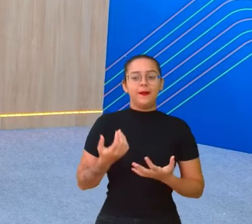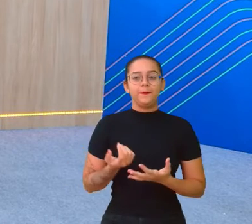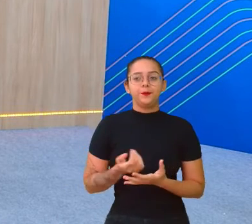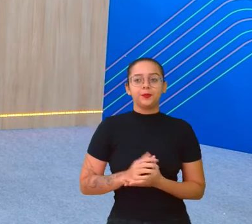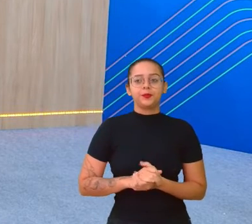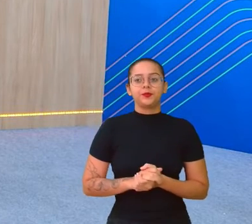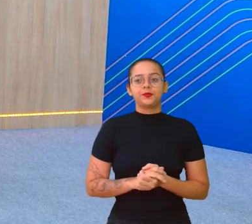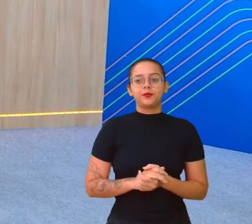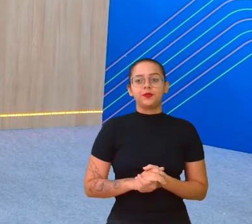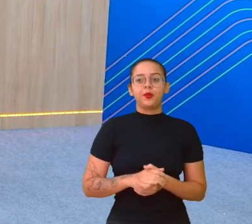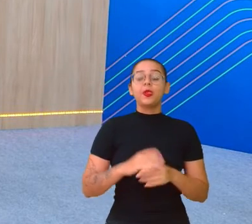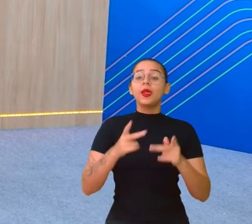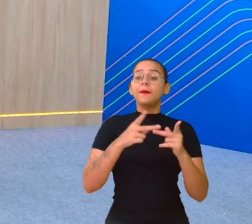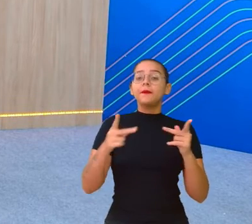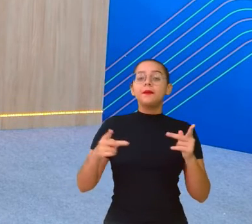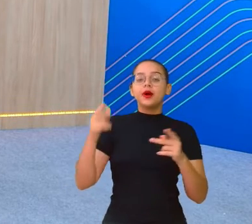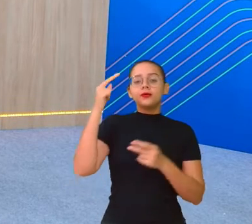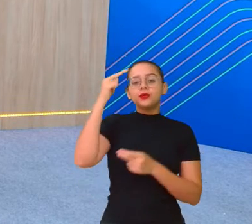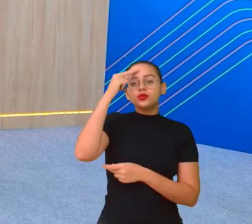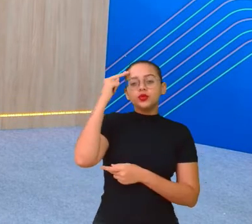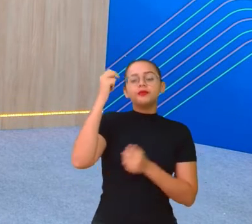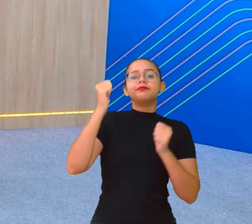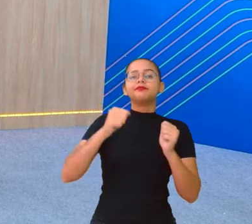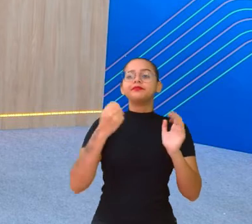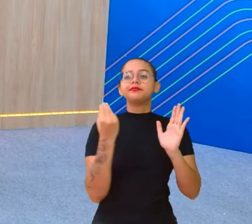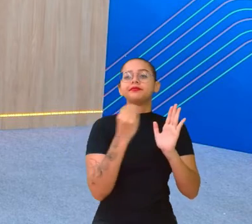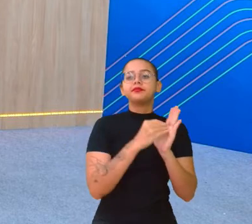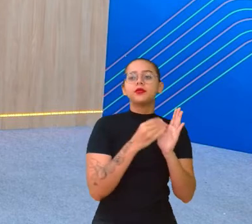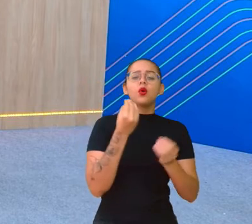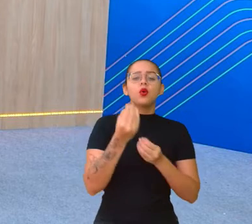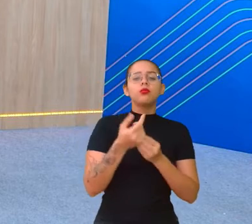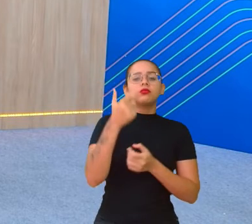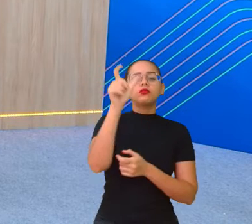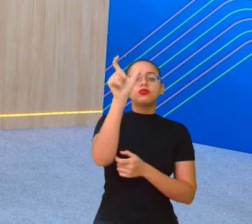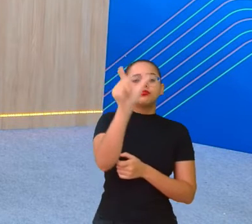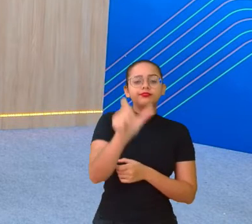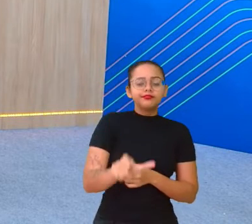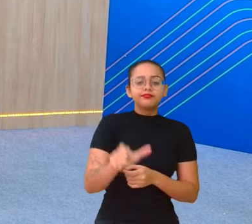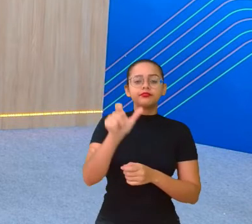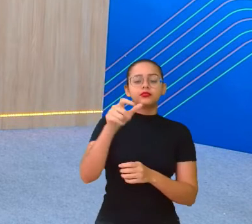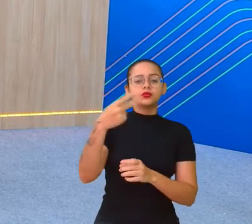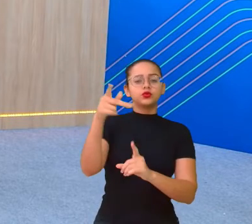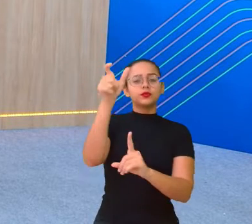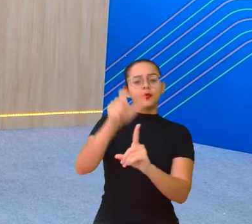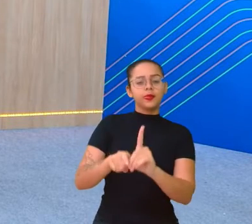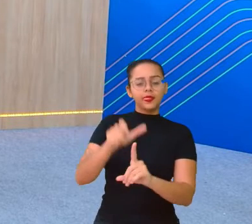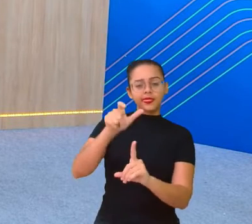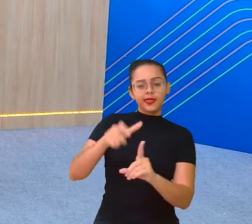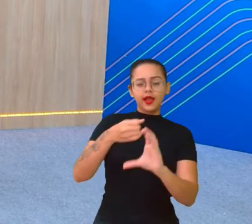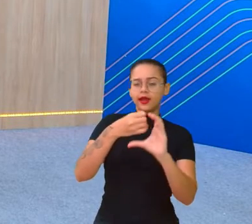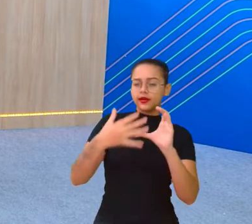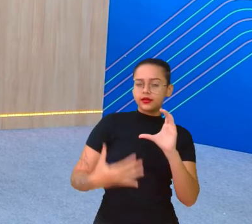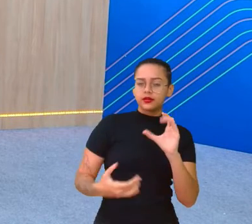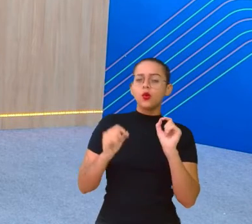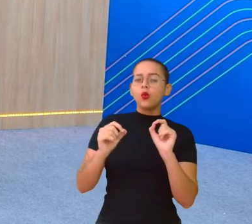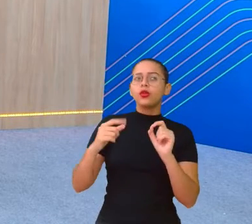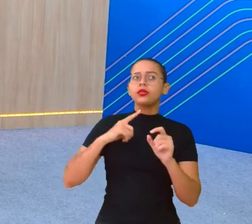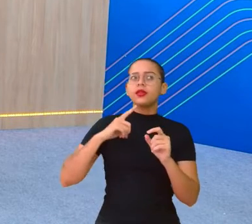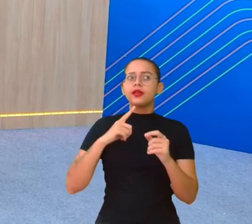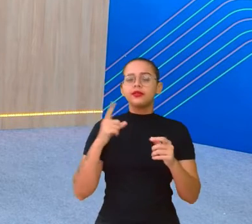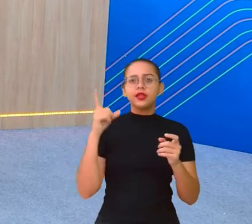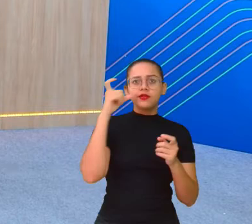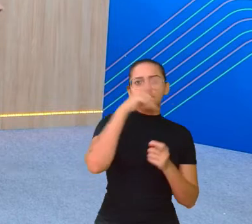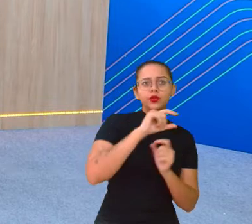lá. E aí, nesse mapa dos sonhos, você pode colocar como você é, o que pode te dificultar, o que pode te